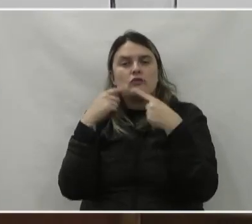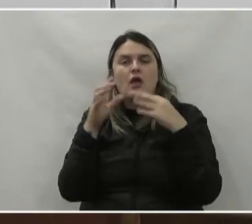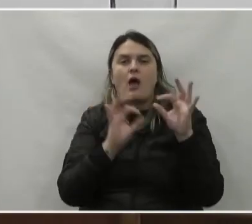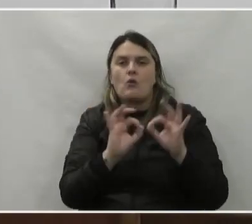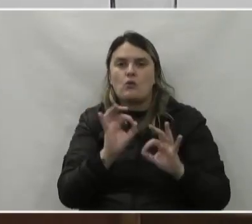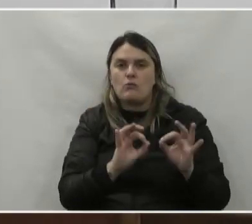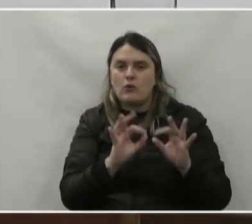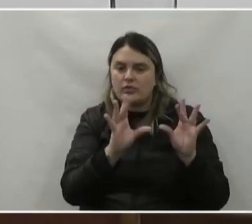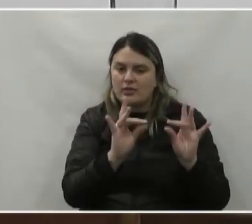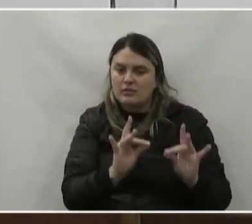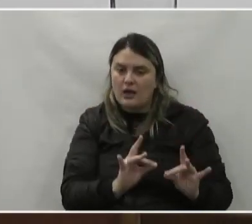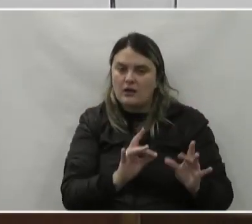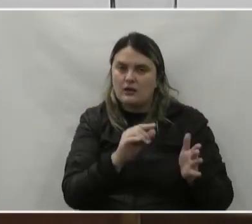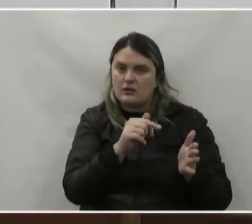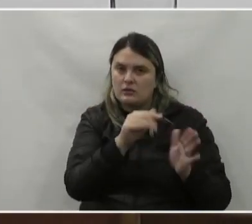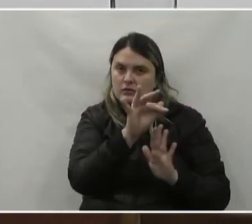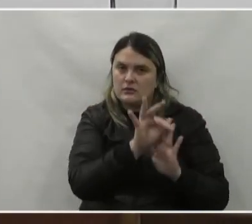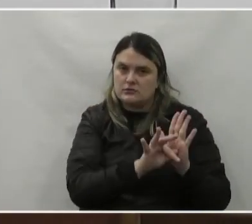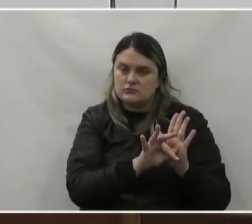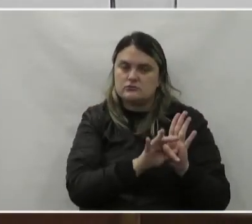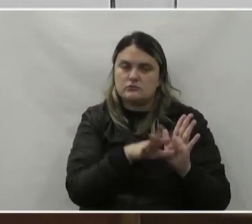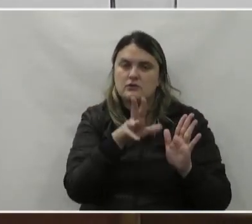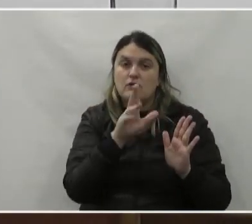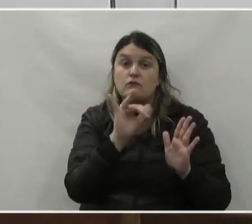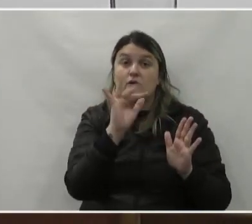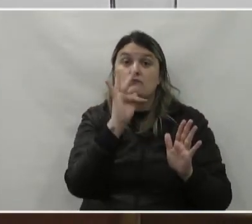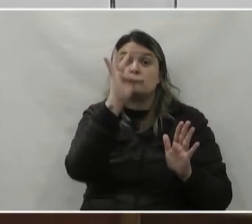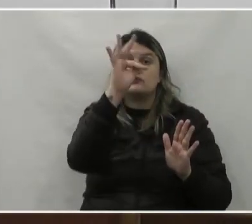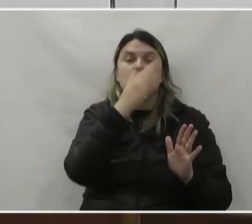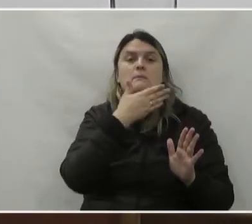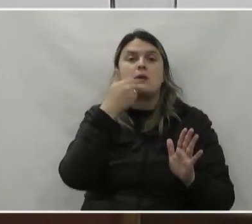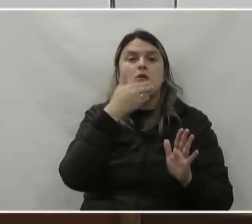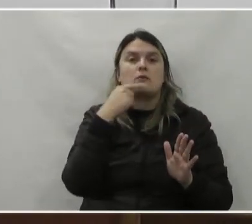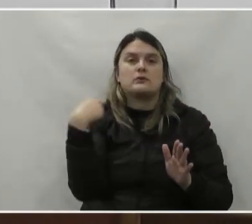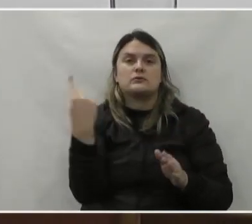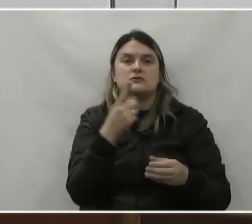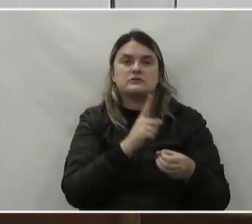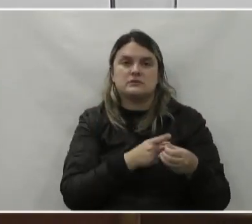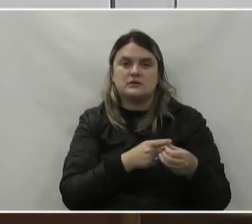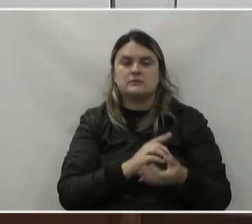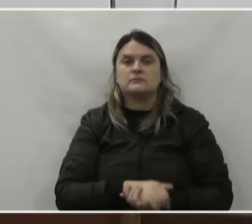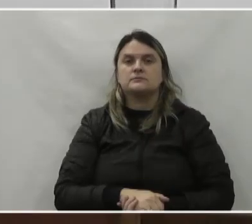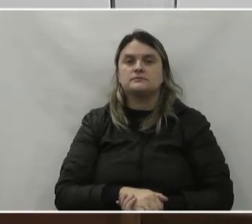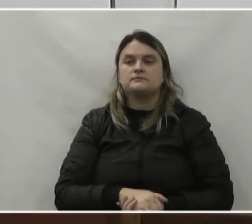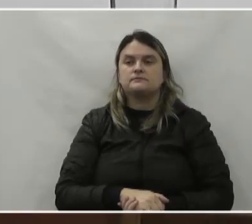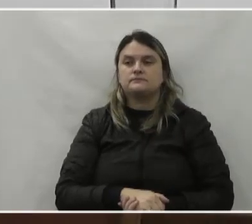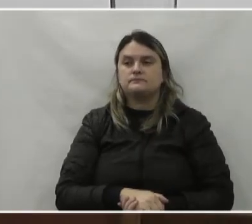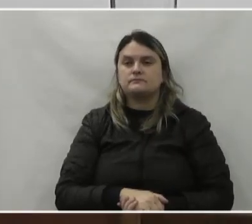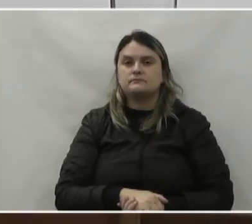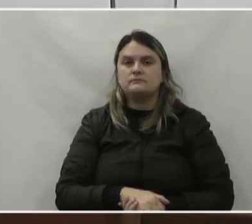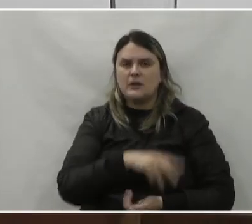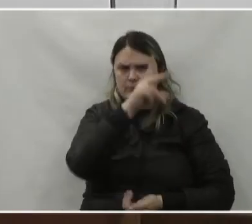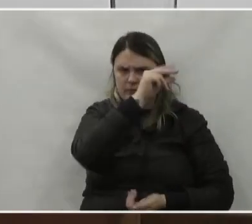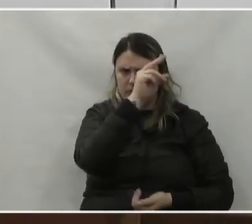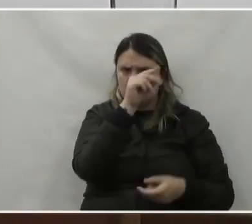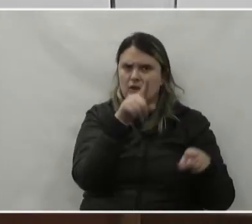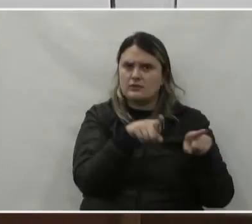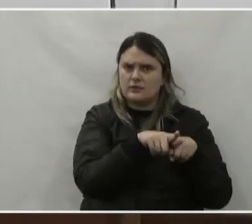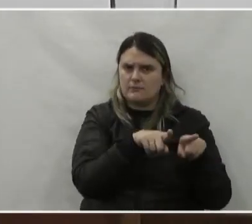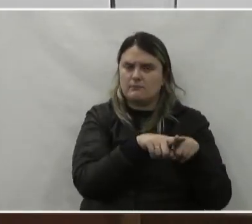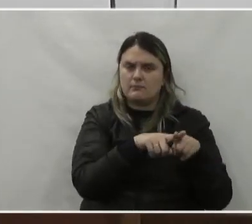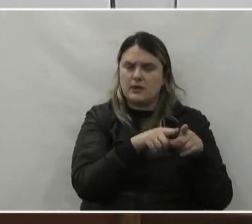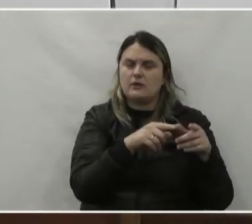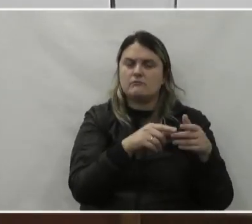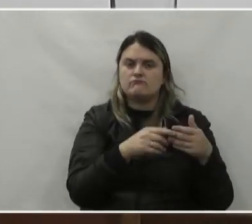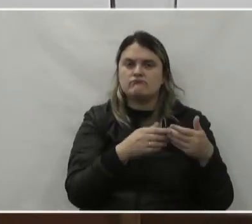detalhes, e para a gente buscar o melhor para todos. Né, o Executivo também abriu espaço, né, para o